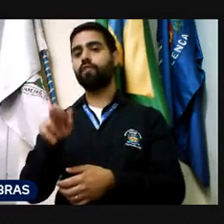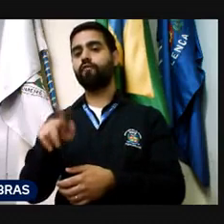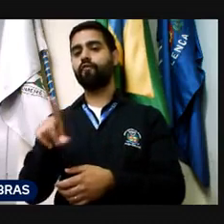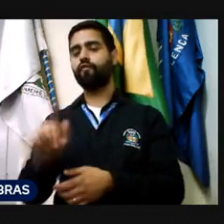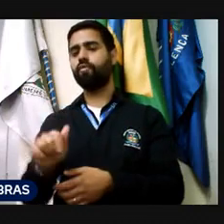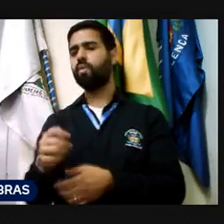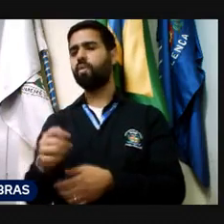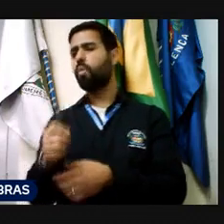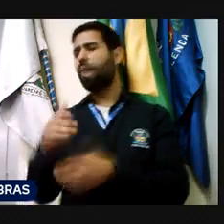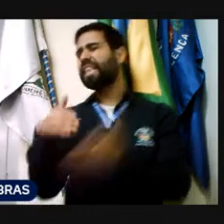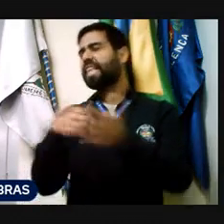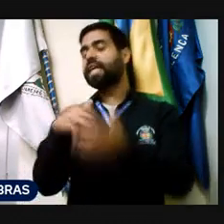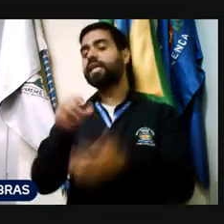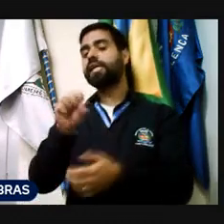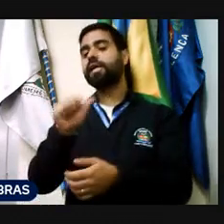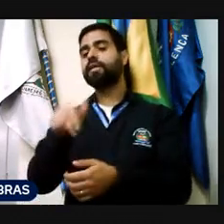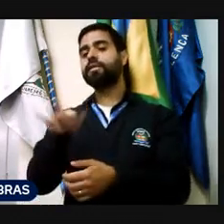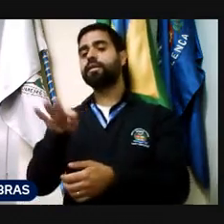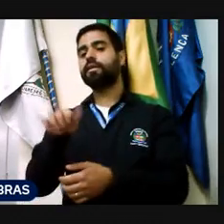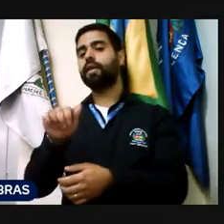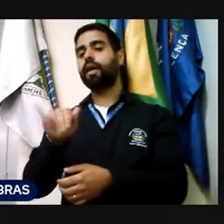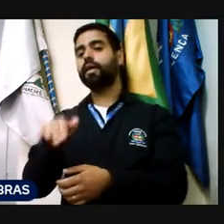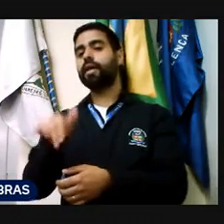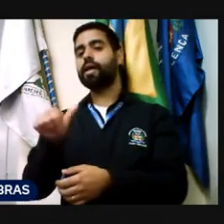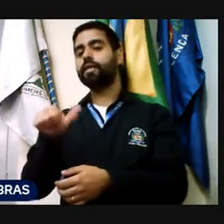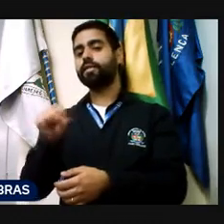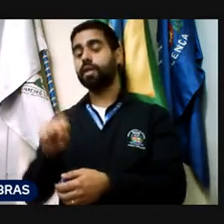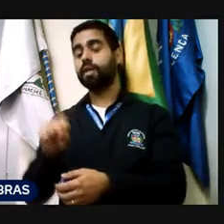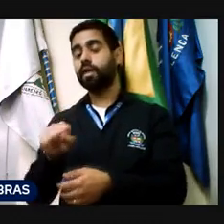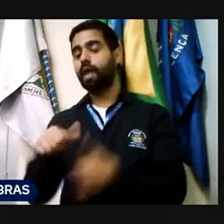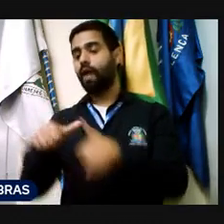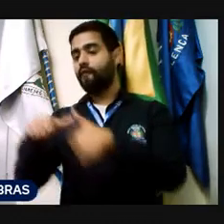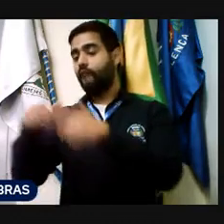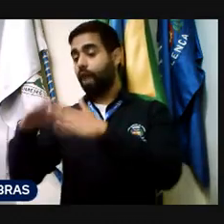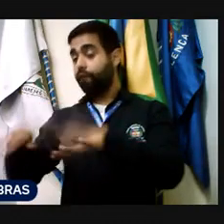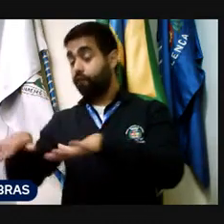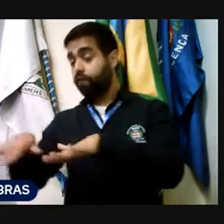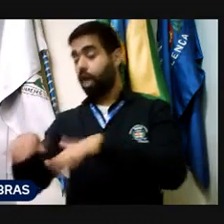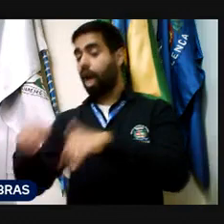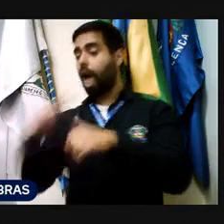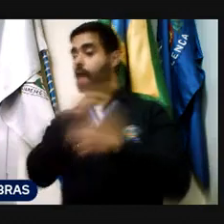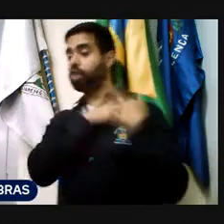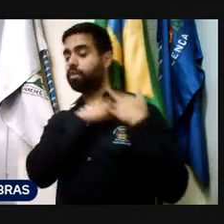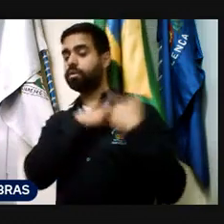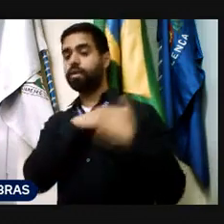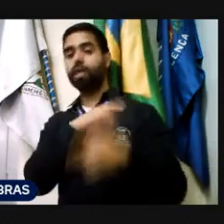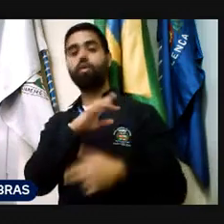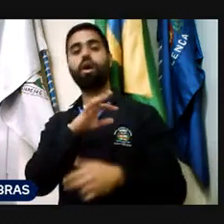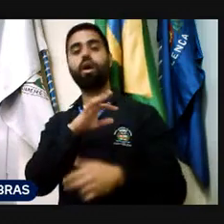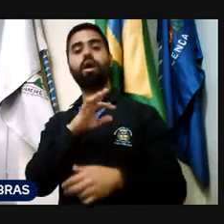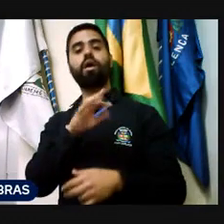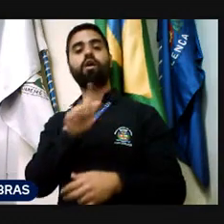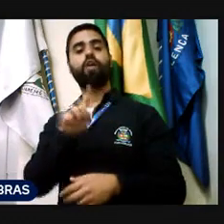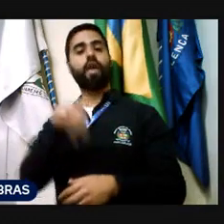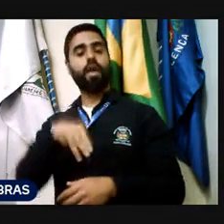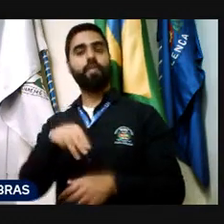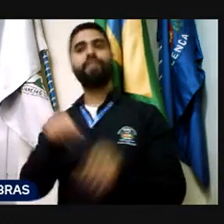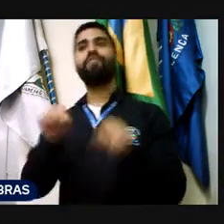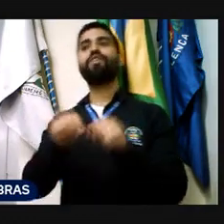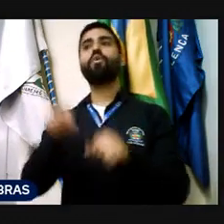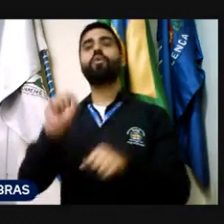quase até Santo Inácio, que aquela responsabilidade fique com a Guarda Municipal, nós continuaremos a fazer com